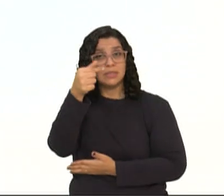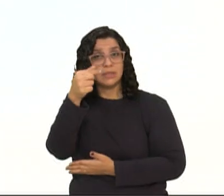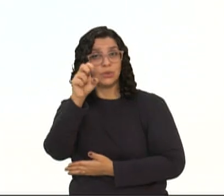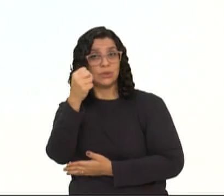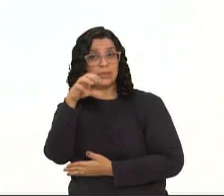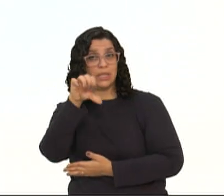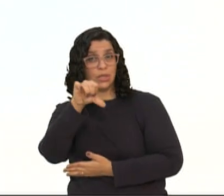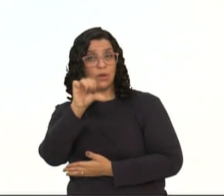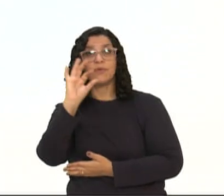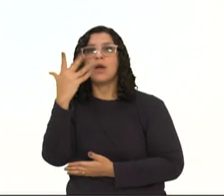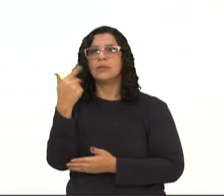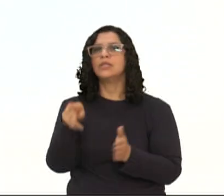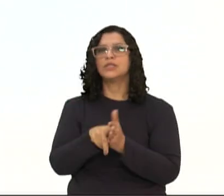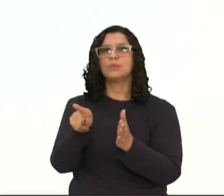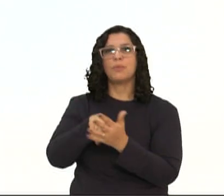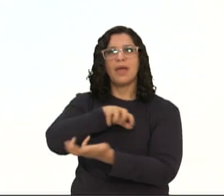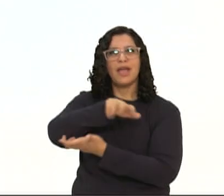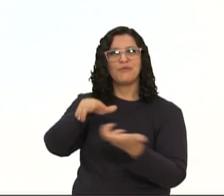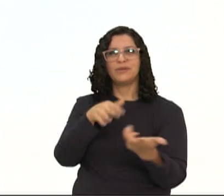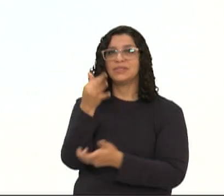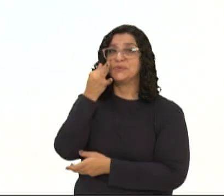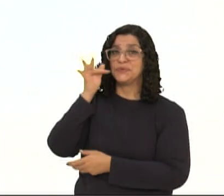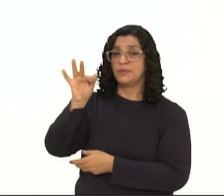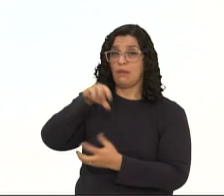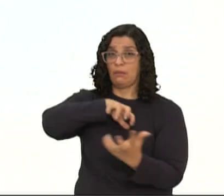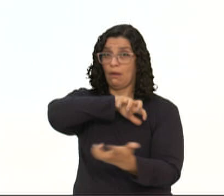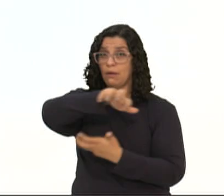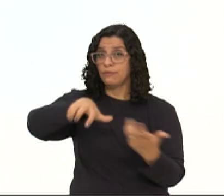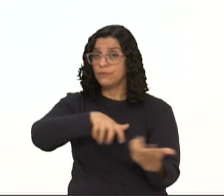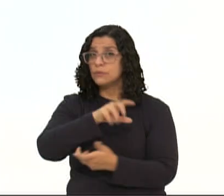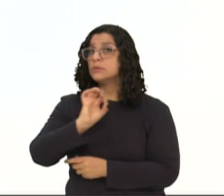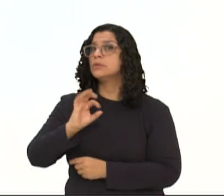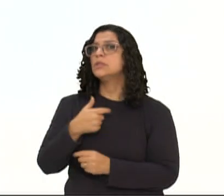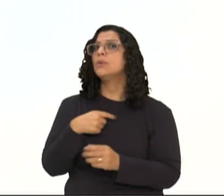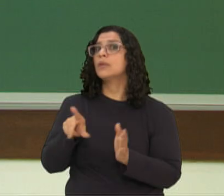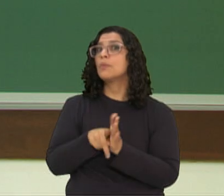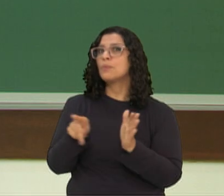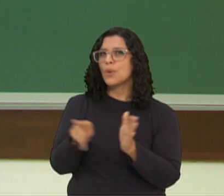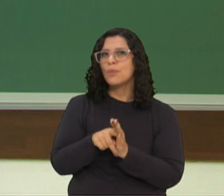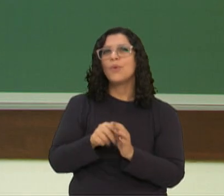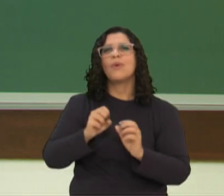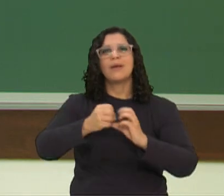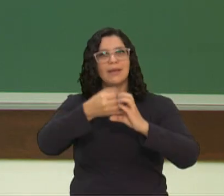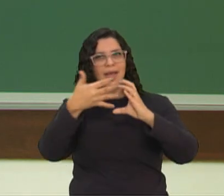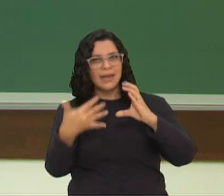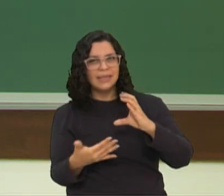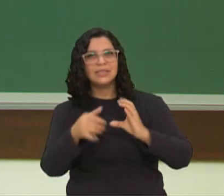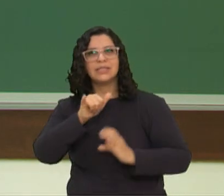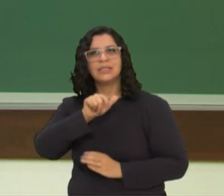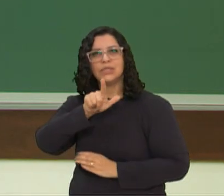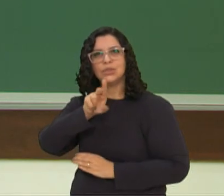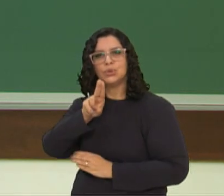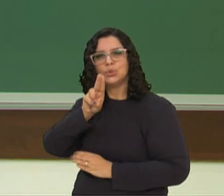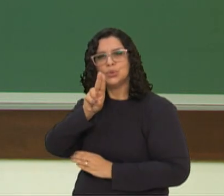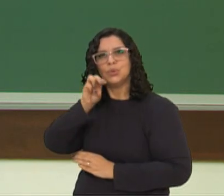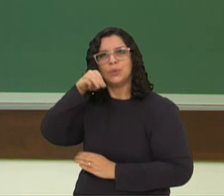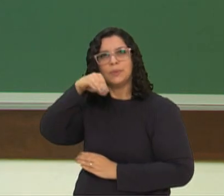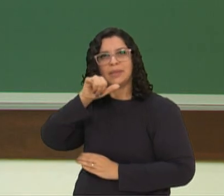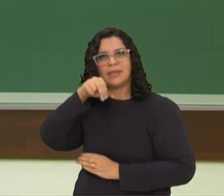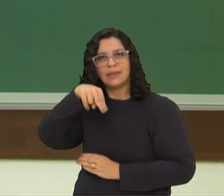1789 acontece a Revolução Francesa. Essa revolução de caráter iluminista e que acabou, inclusive,